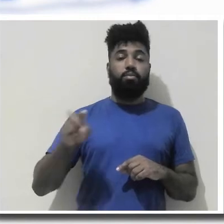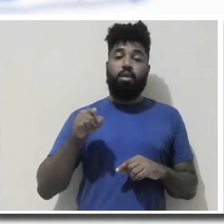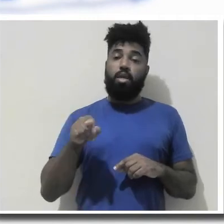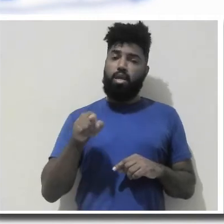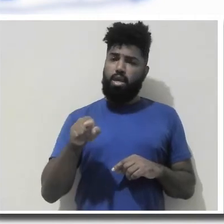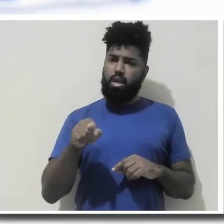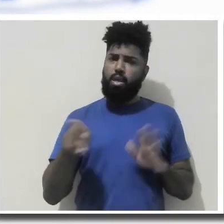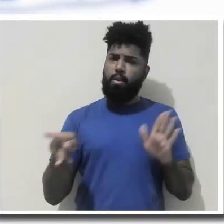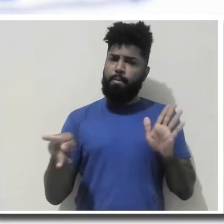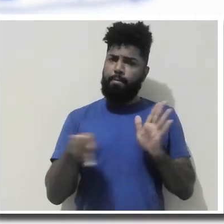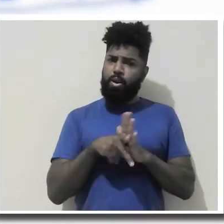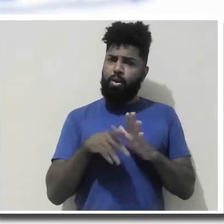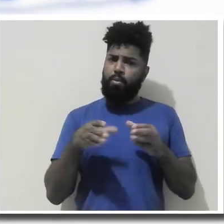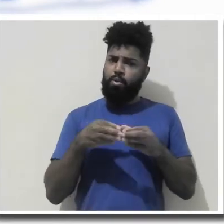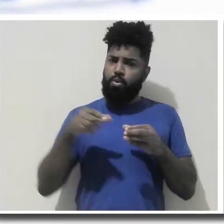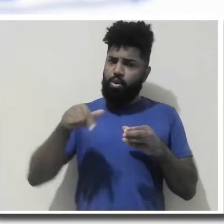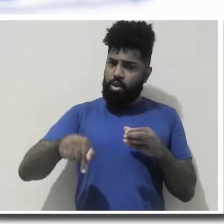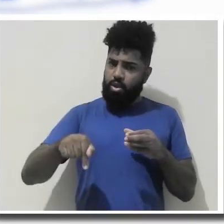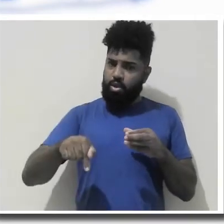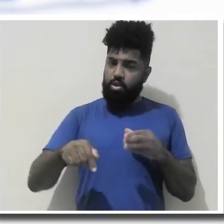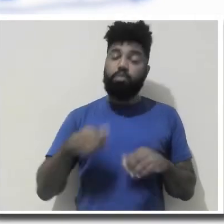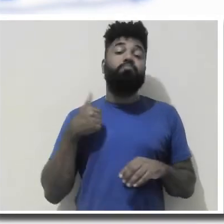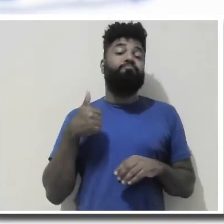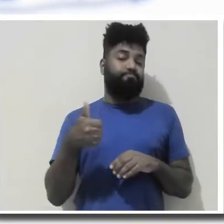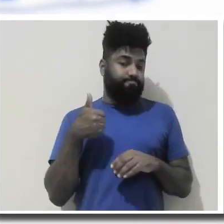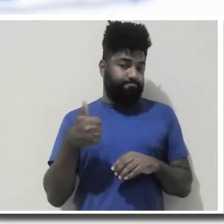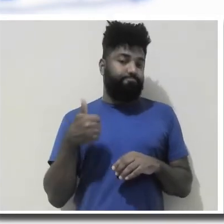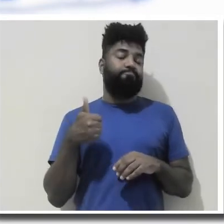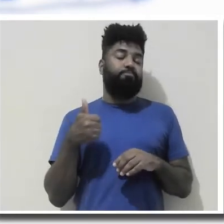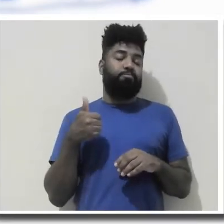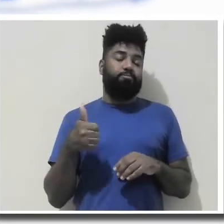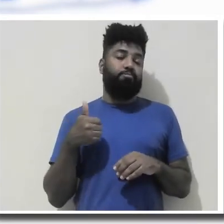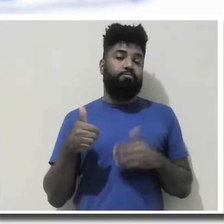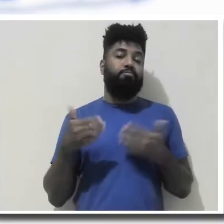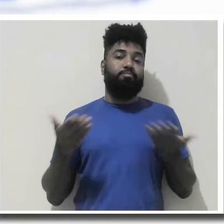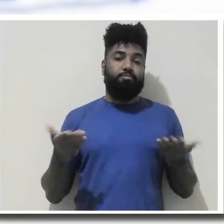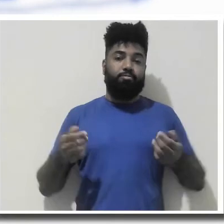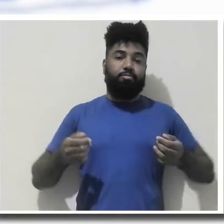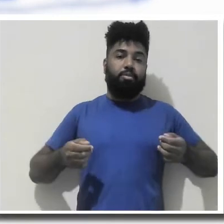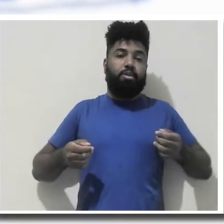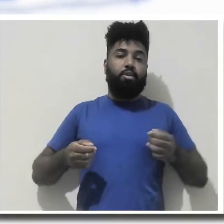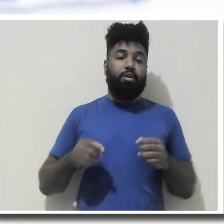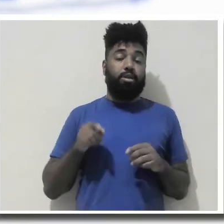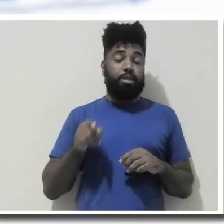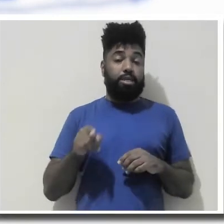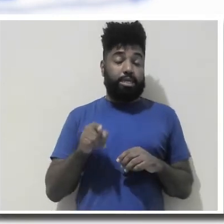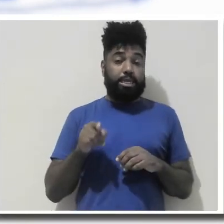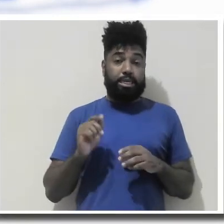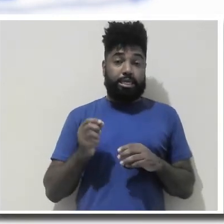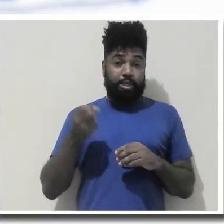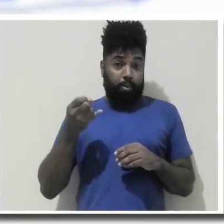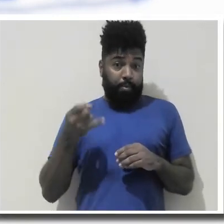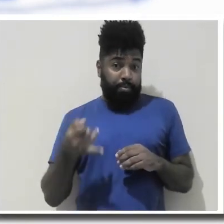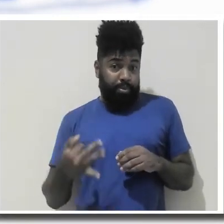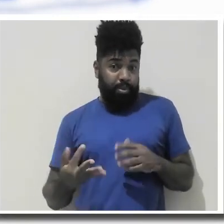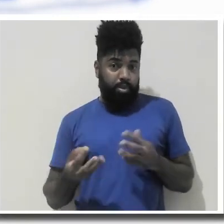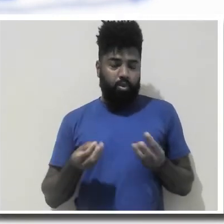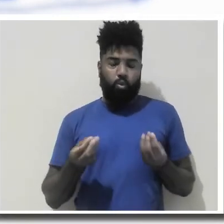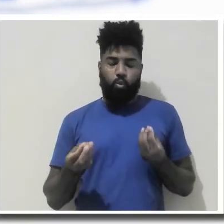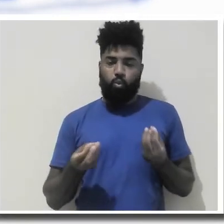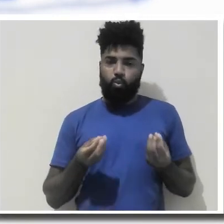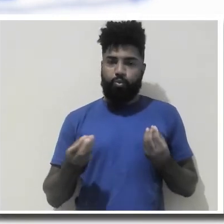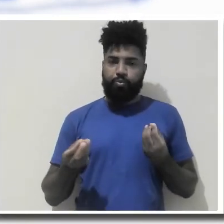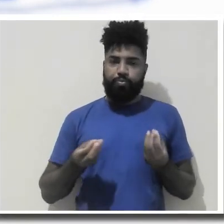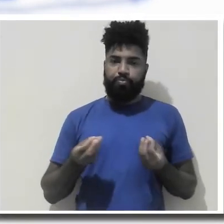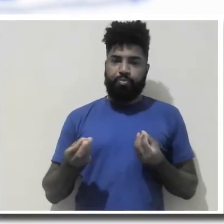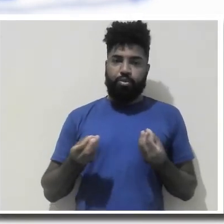é um número racional? Sim, pois apesar de ele não ser expresso diretamente